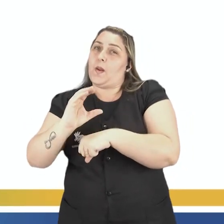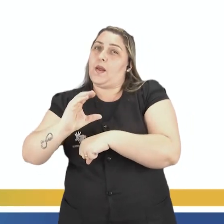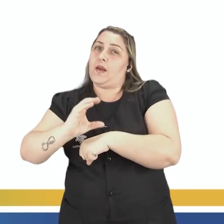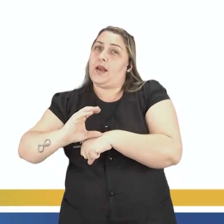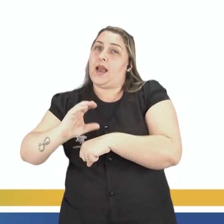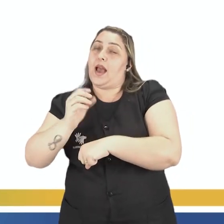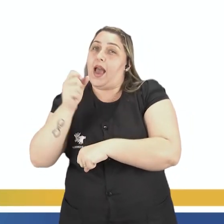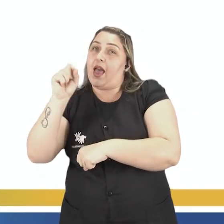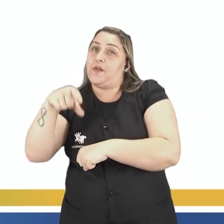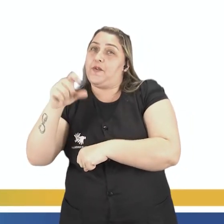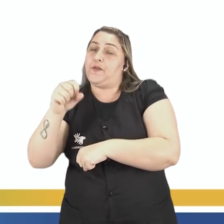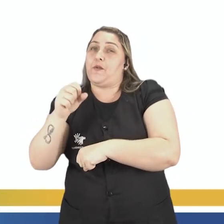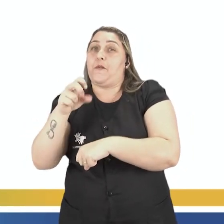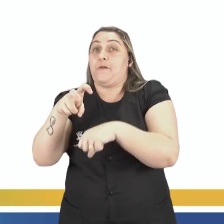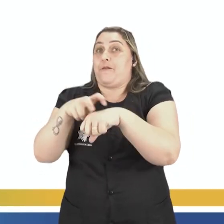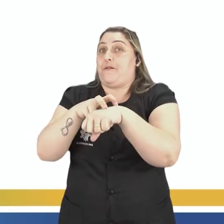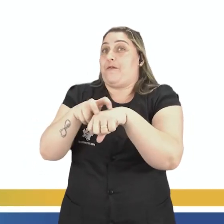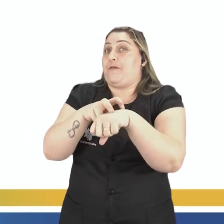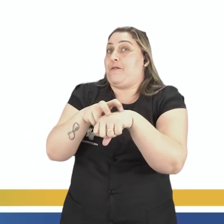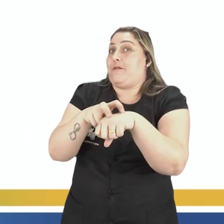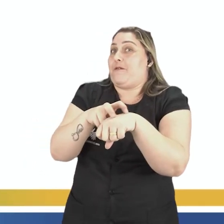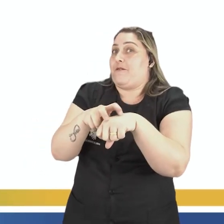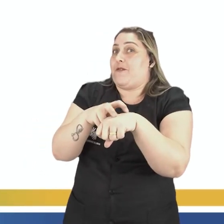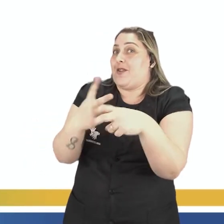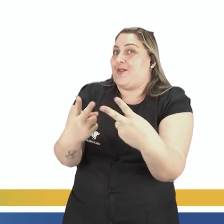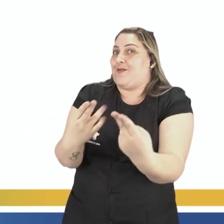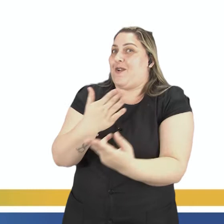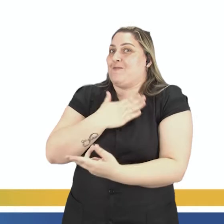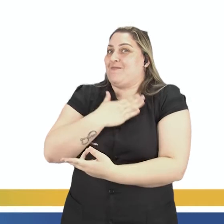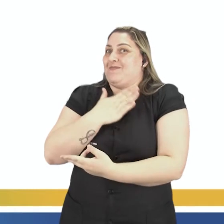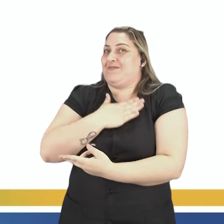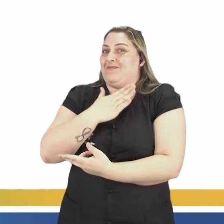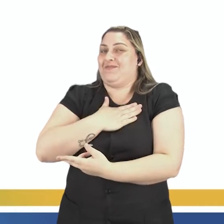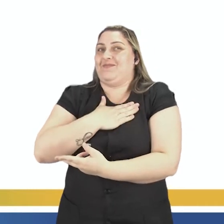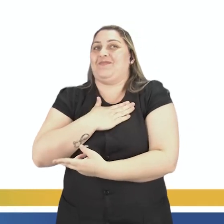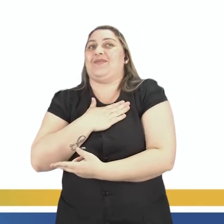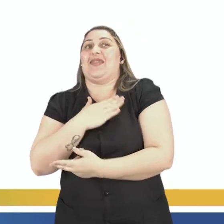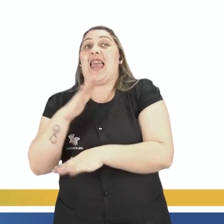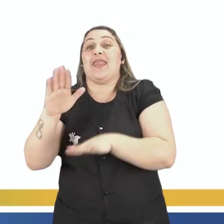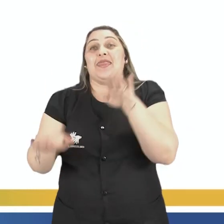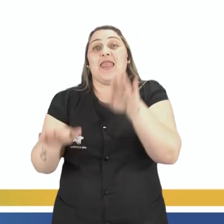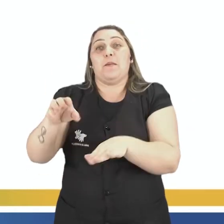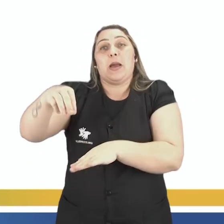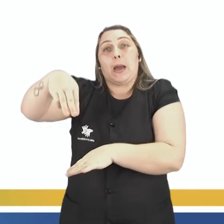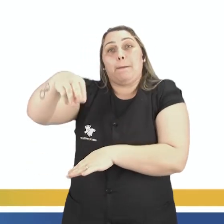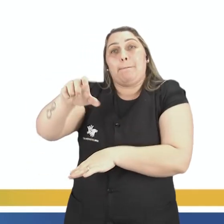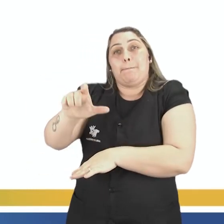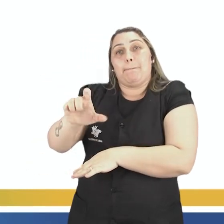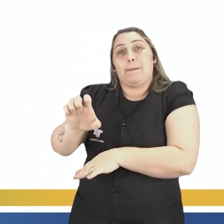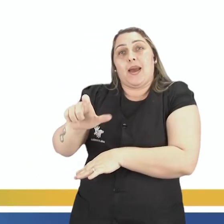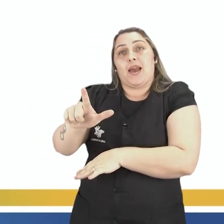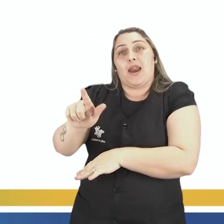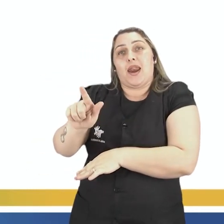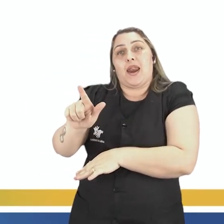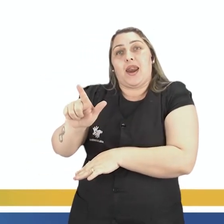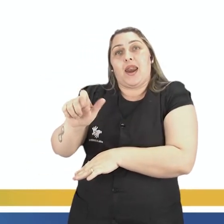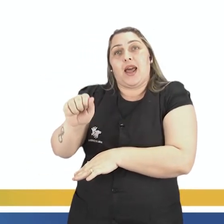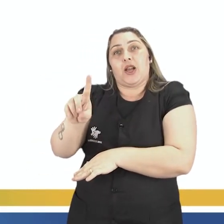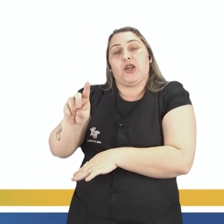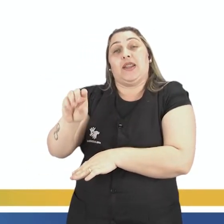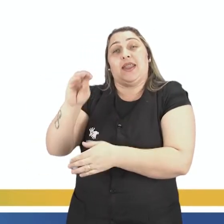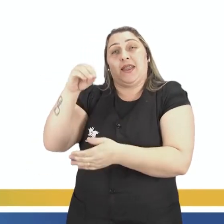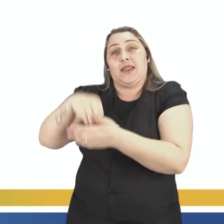os azuis. Tudo isso vai depender da quantidade de melanina que vai conter no seu DNA.